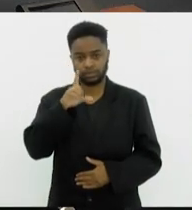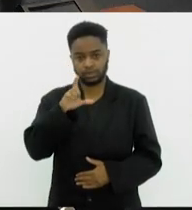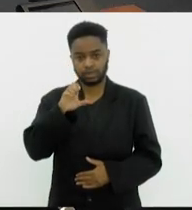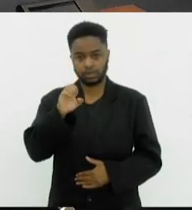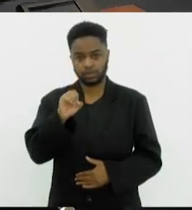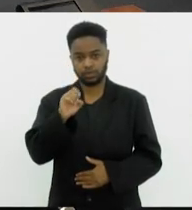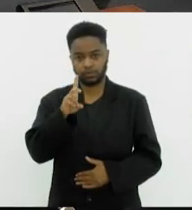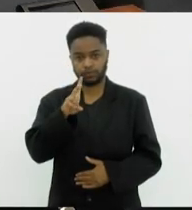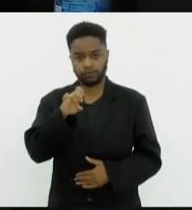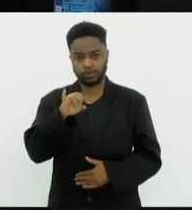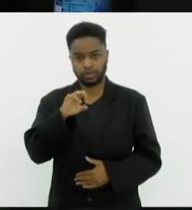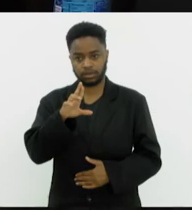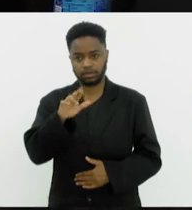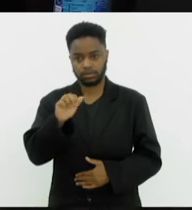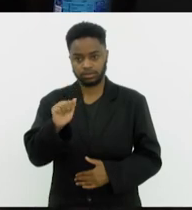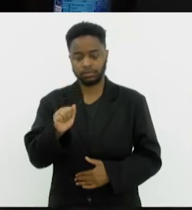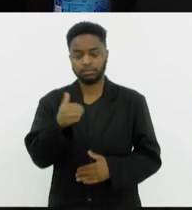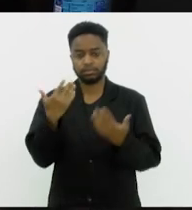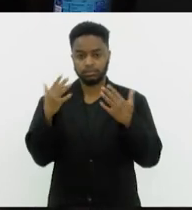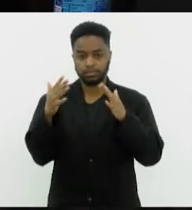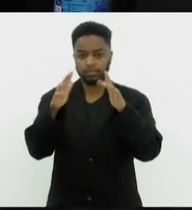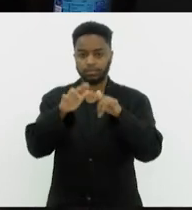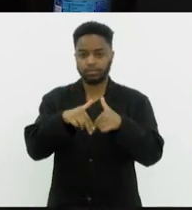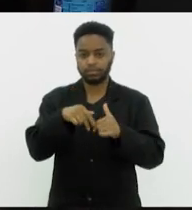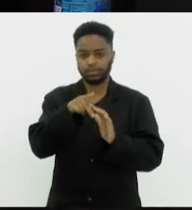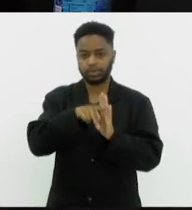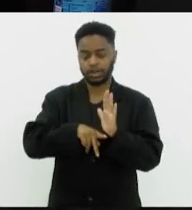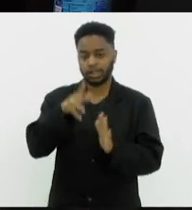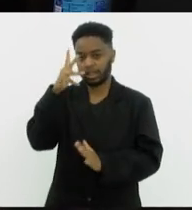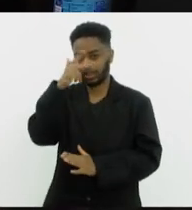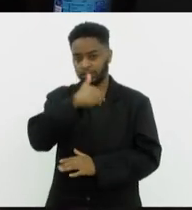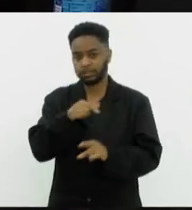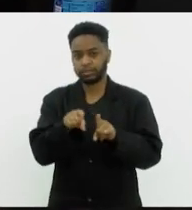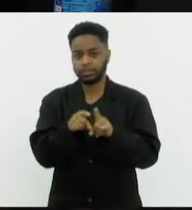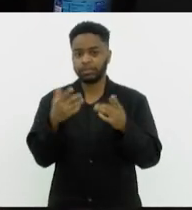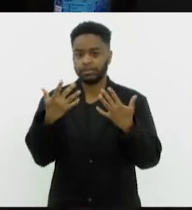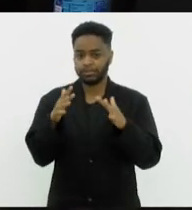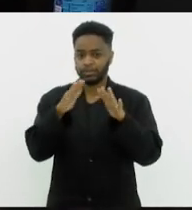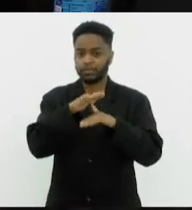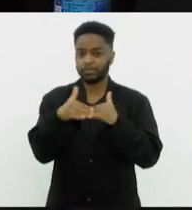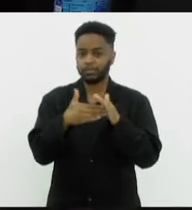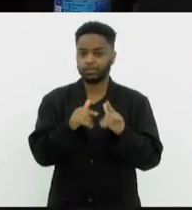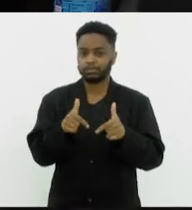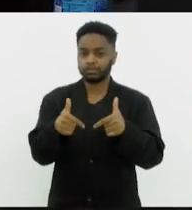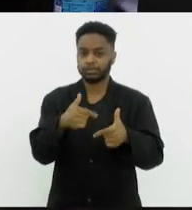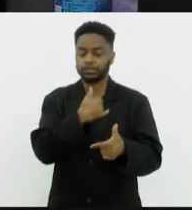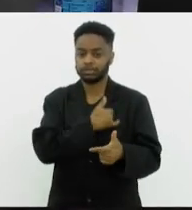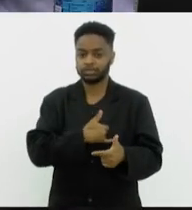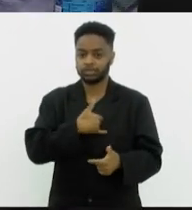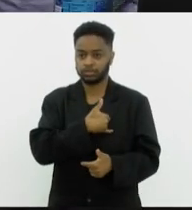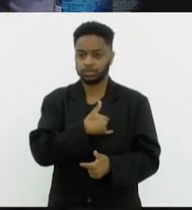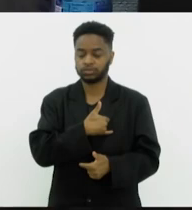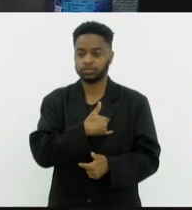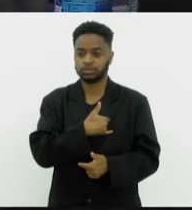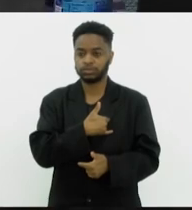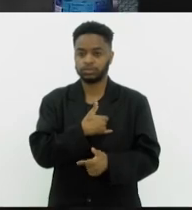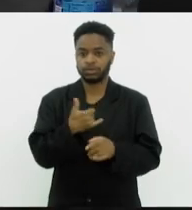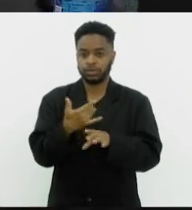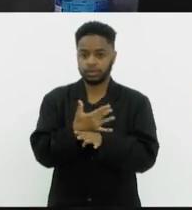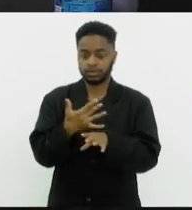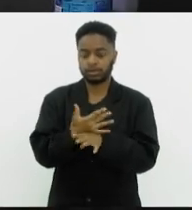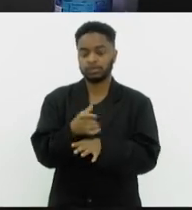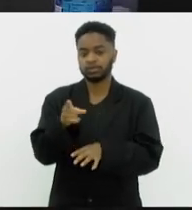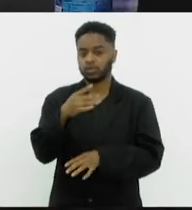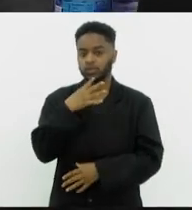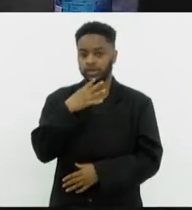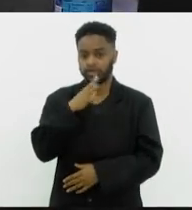Vieira. Parabéns aí por esse projeto lindo, parabéns por tudo que tu está fazendo para São João de Meriti, uma cidade que você conhece, a